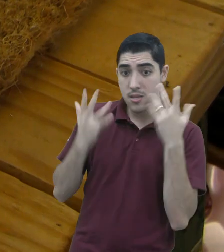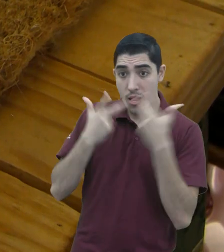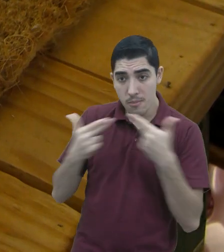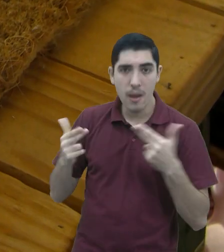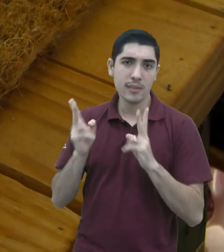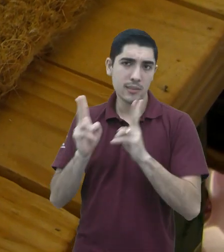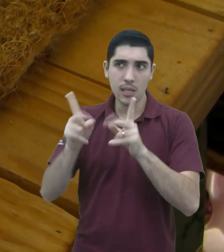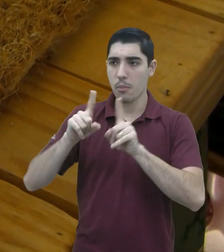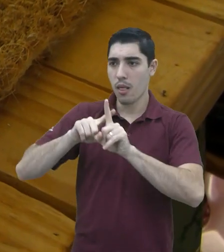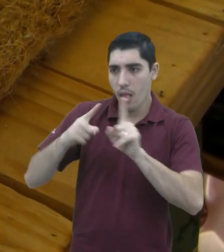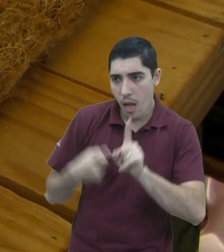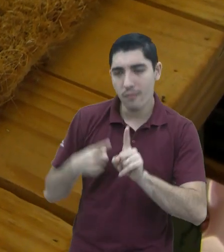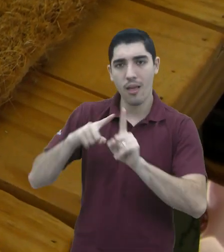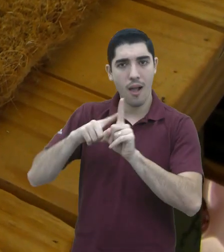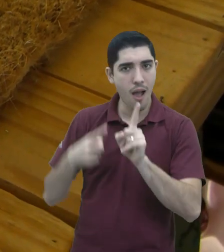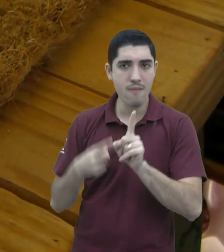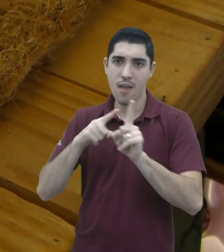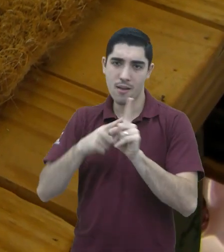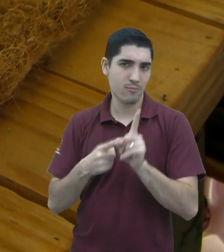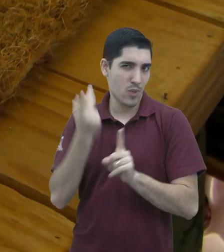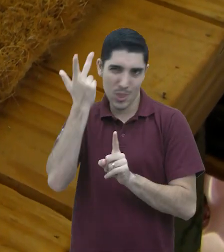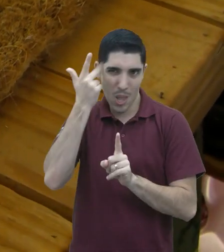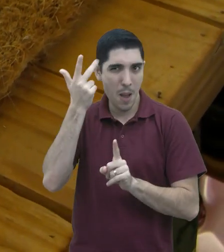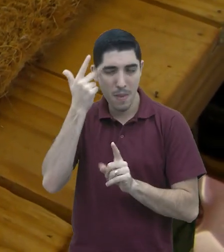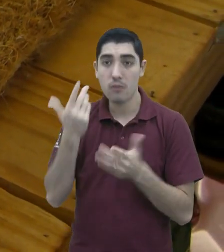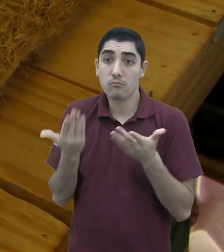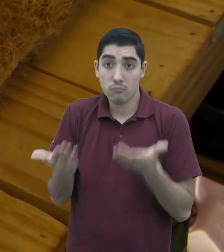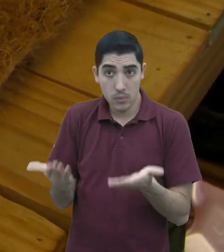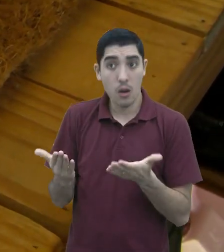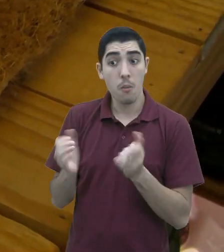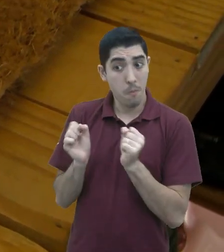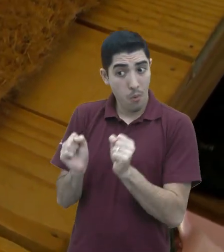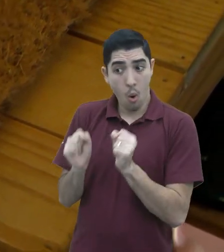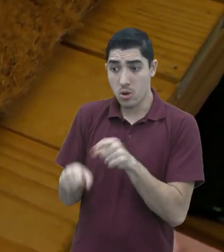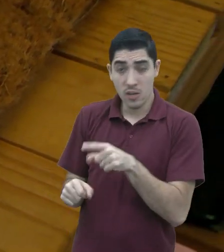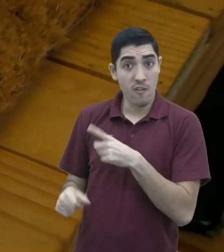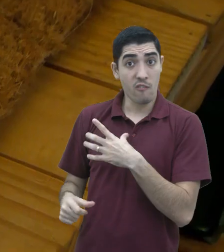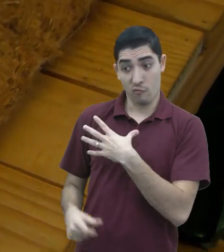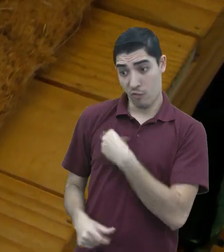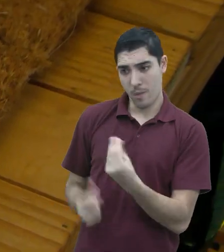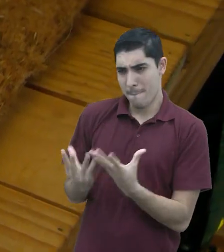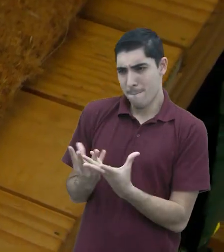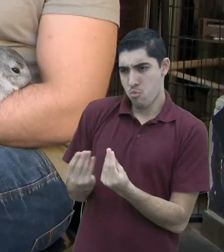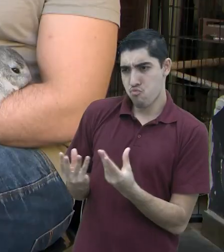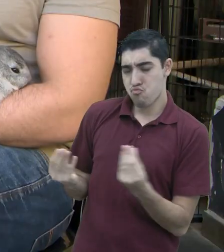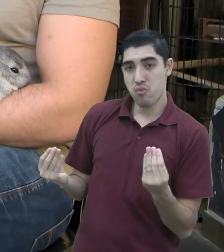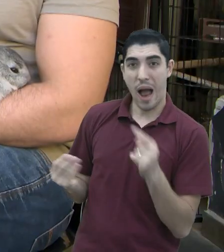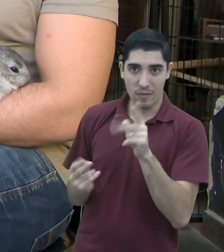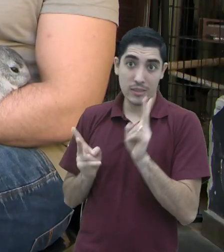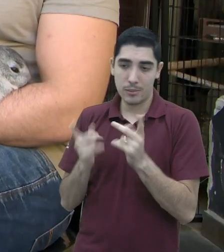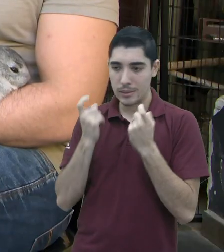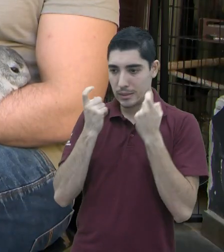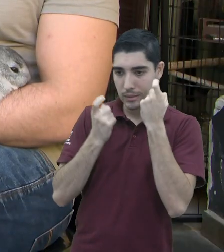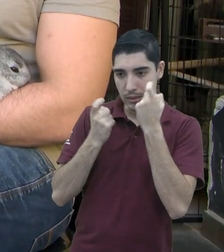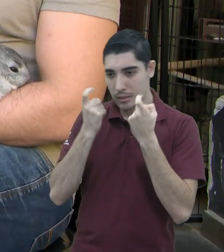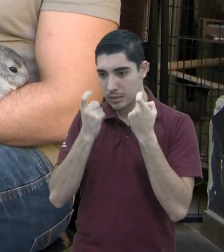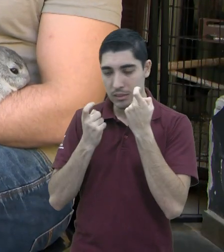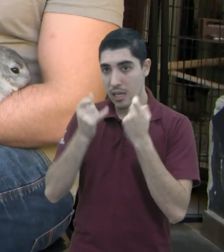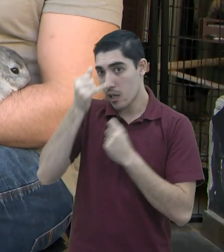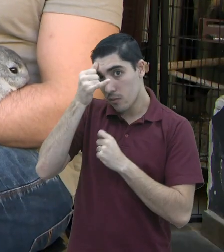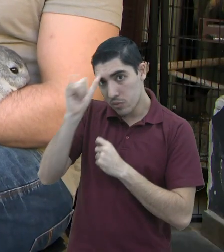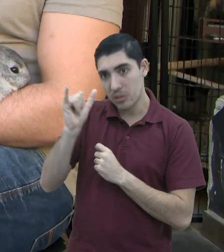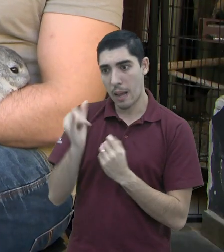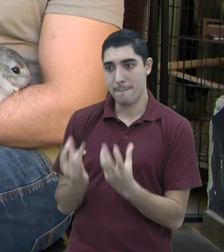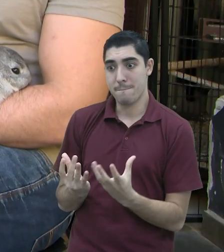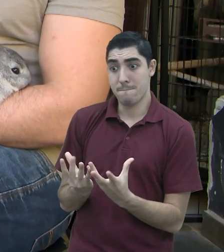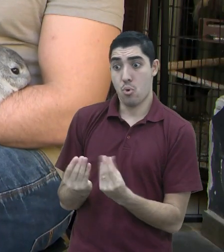que têm várias crias ao longo do ano, então poderiam ter inúmeros filhotes. E você tem essa preocupação Sim. de